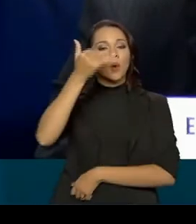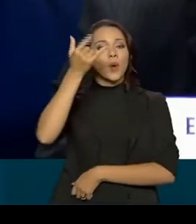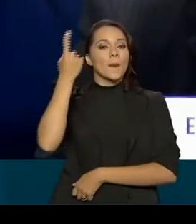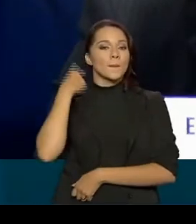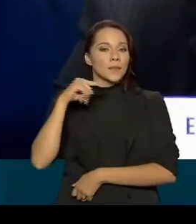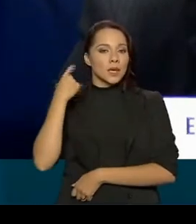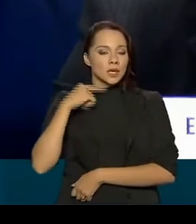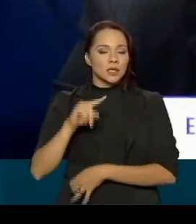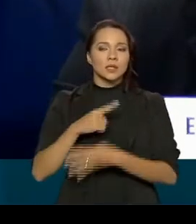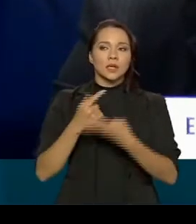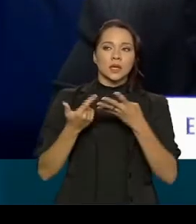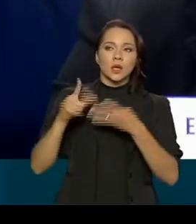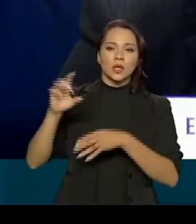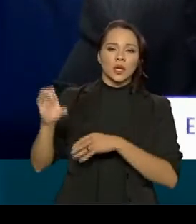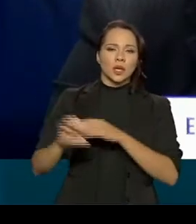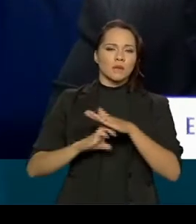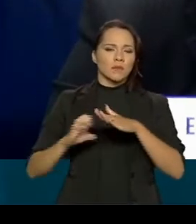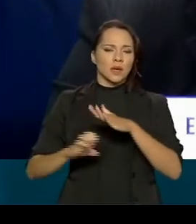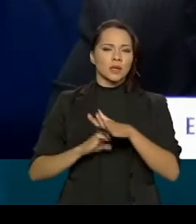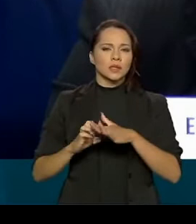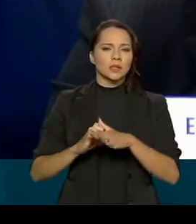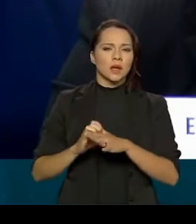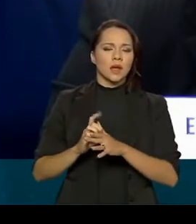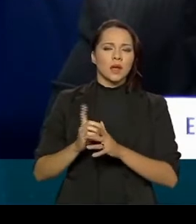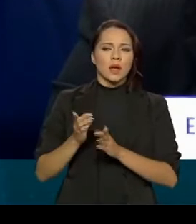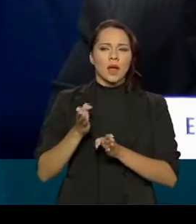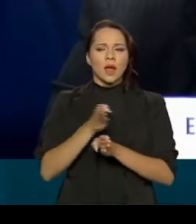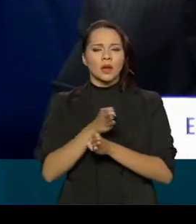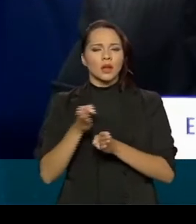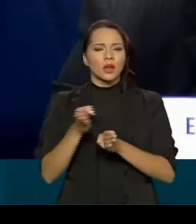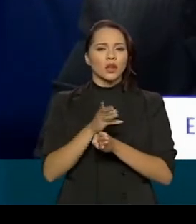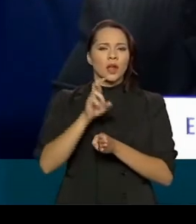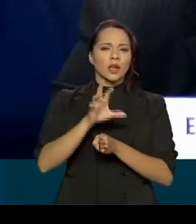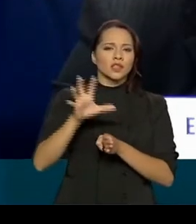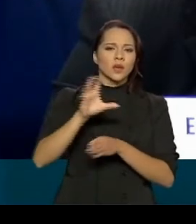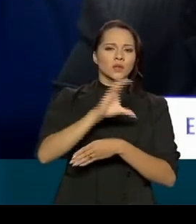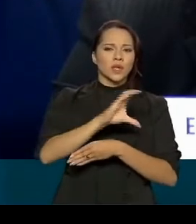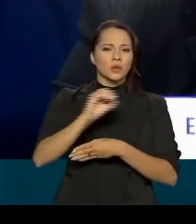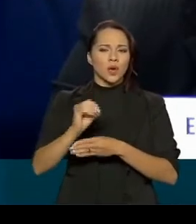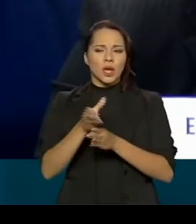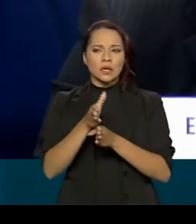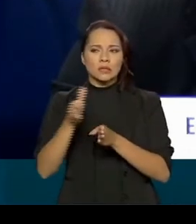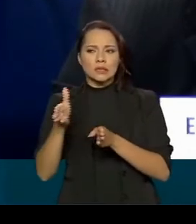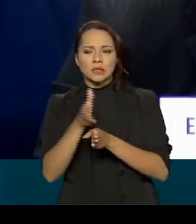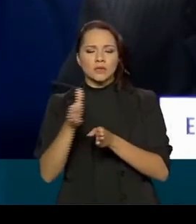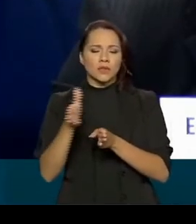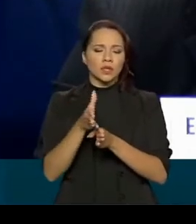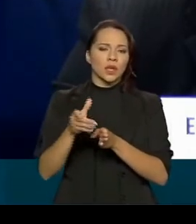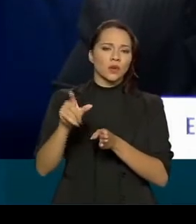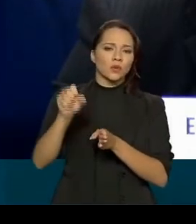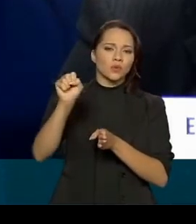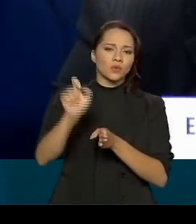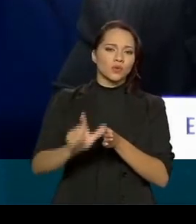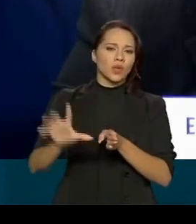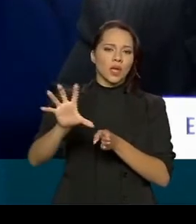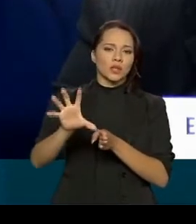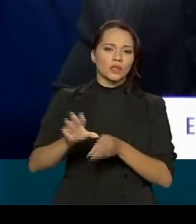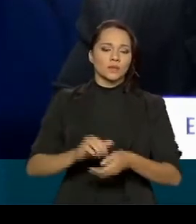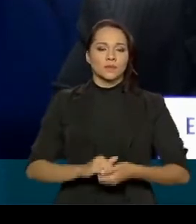Algar Telecom, ali no encontro das regiões Centro-Oeste e Sudeste.